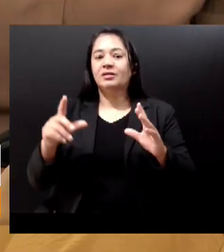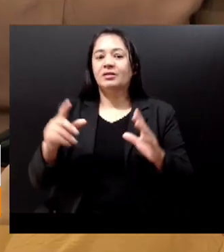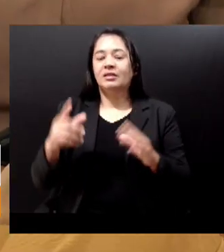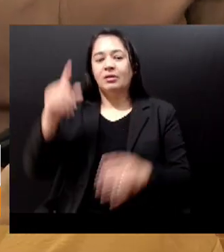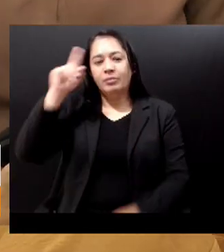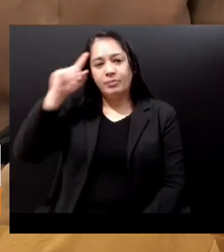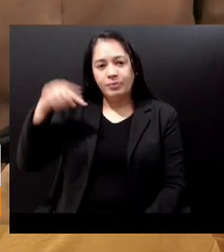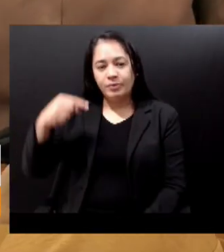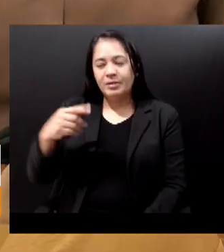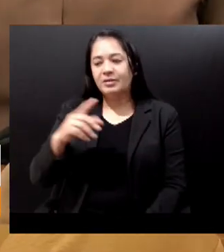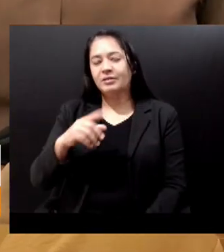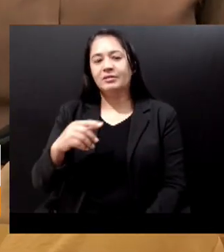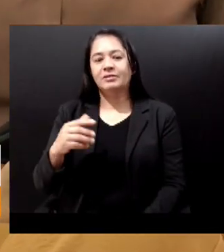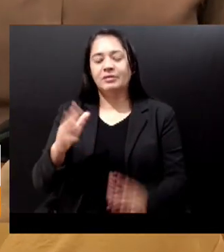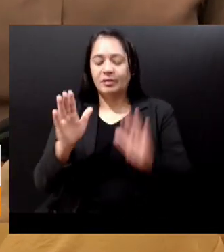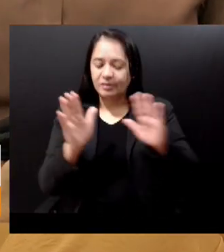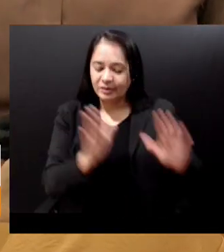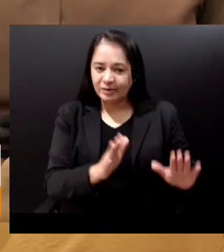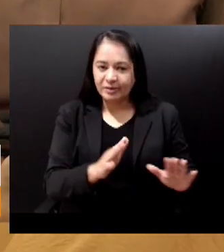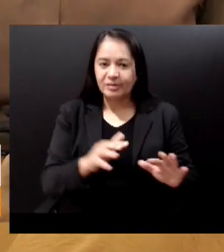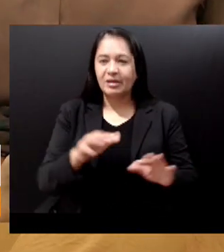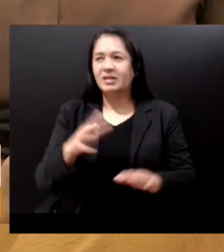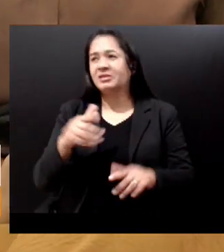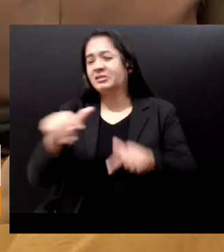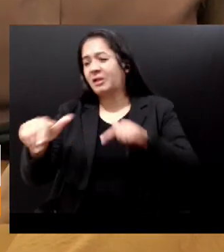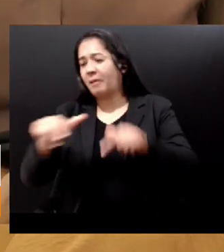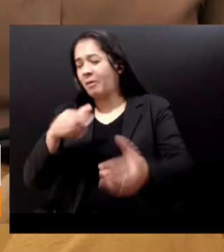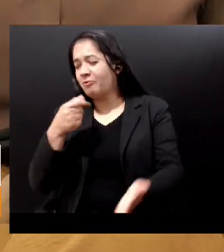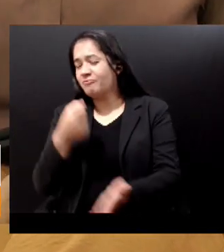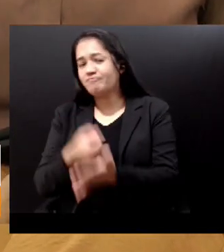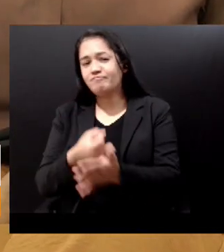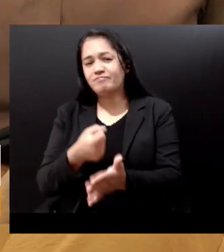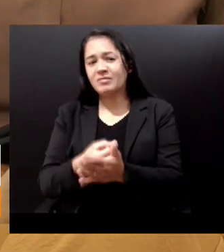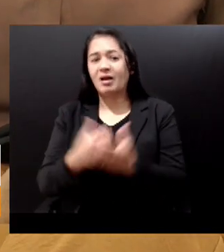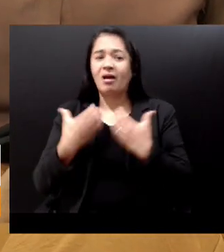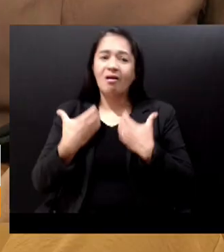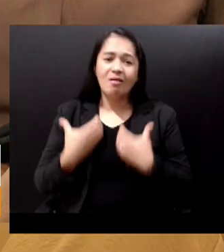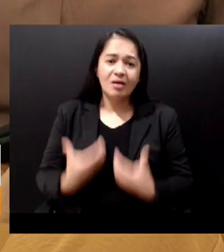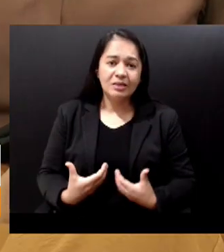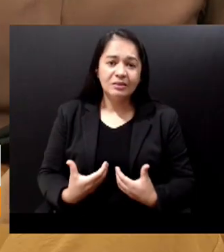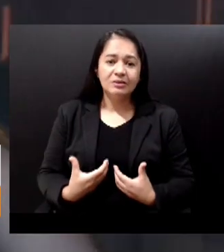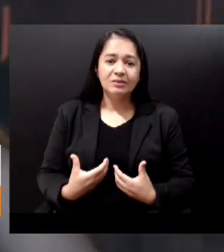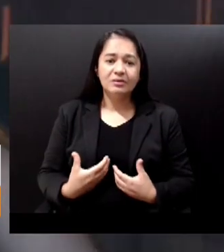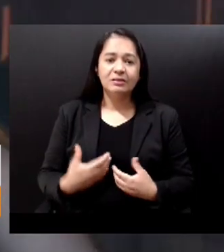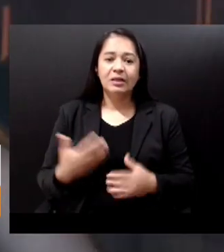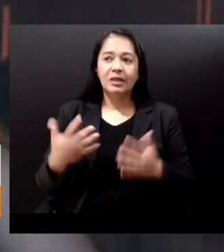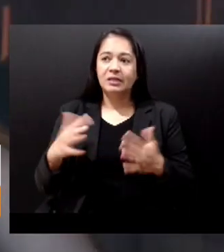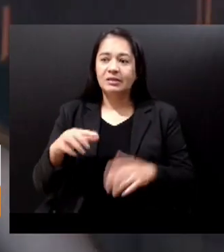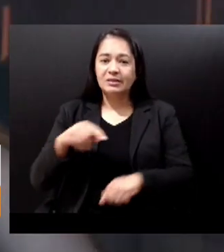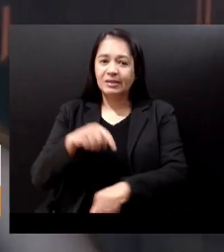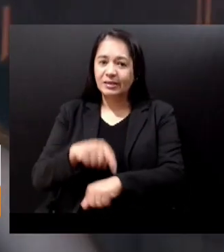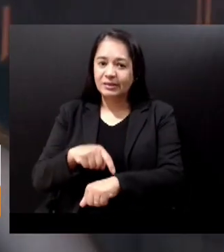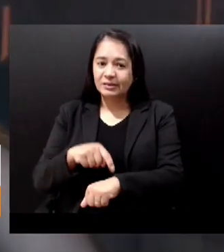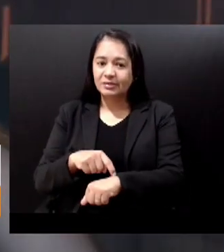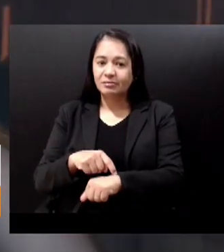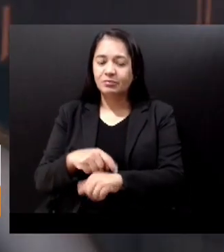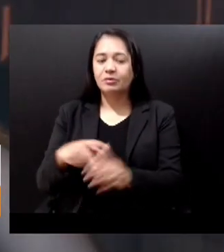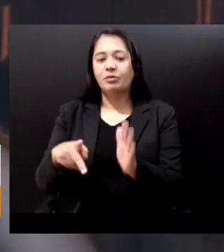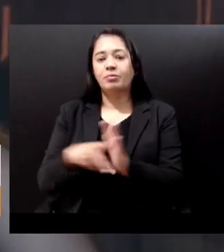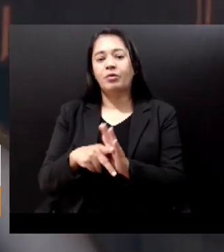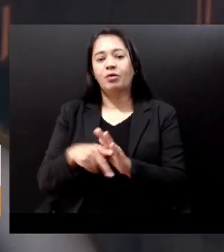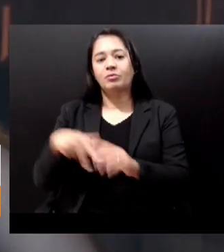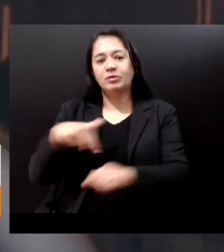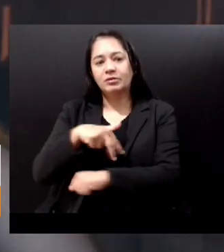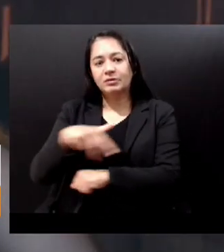vezes, trabalho, obrigações são coisas cansativas e talvez esse momento da dança ou do exercício, qualquer ele que